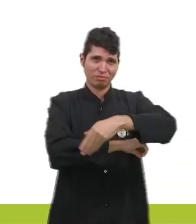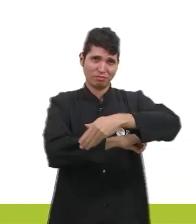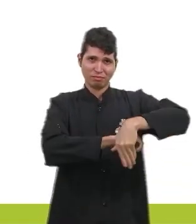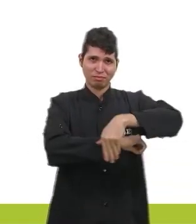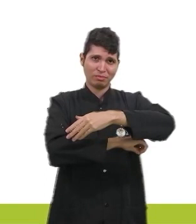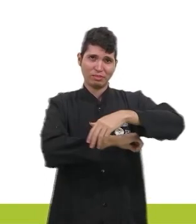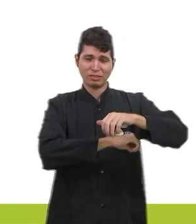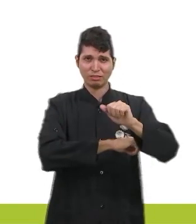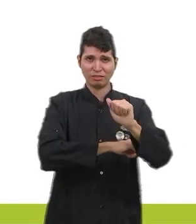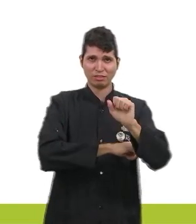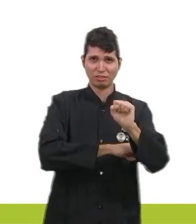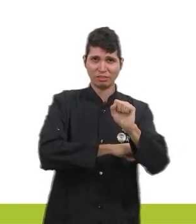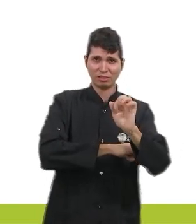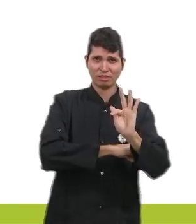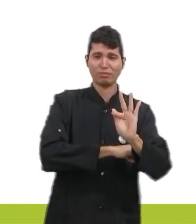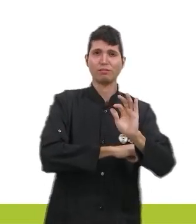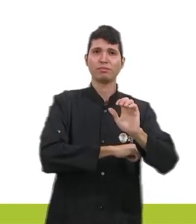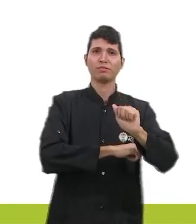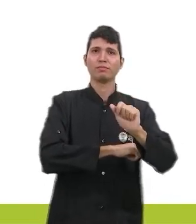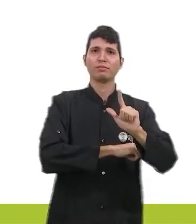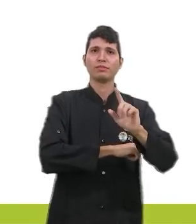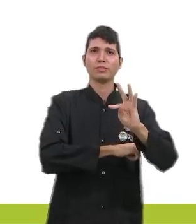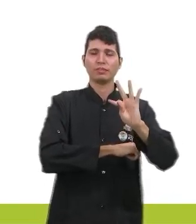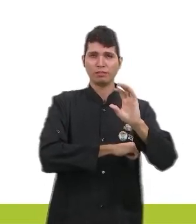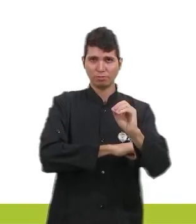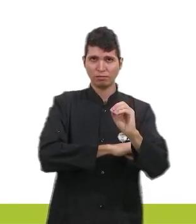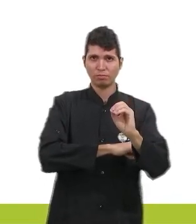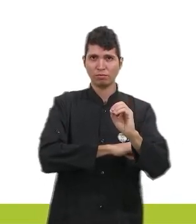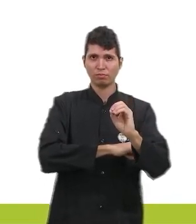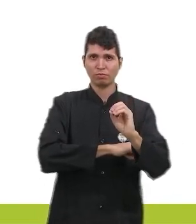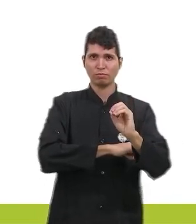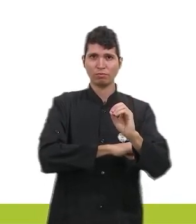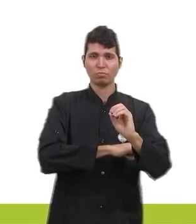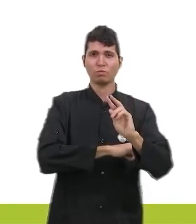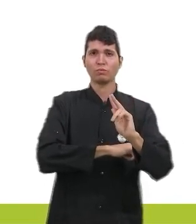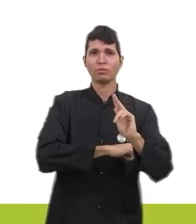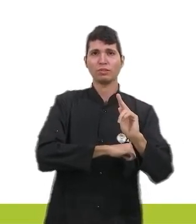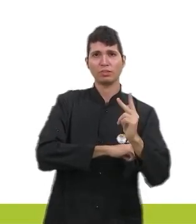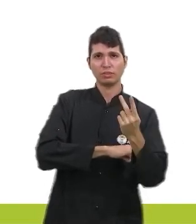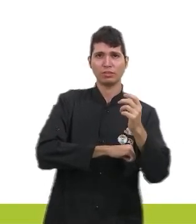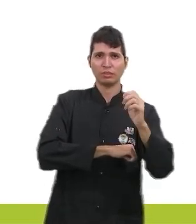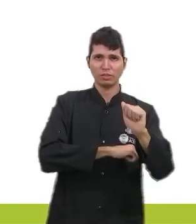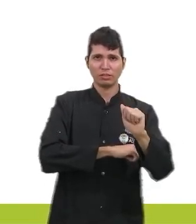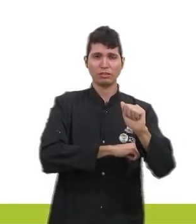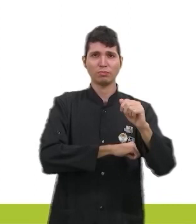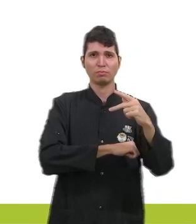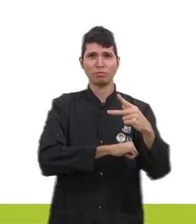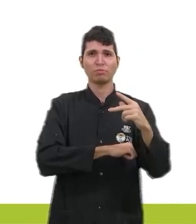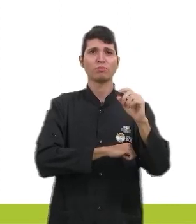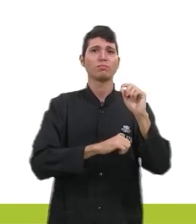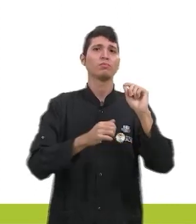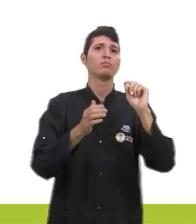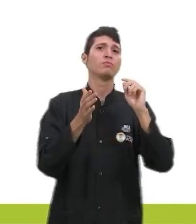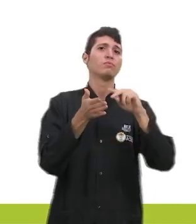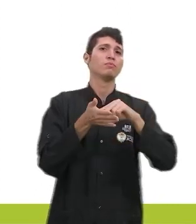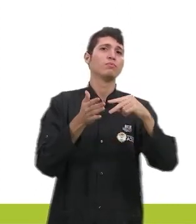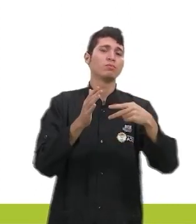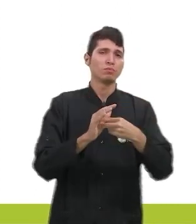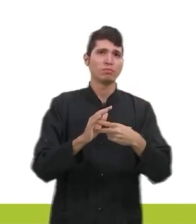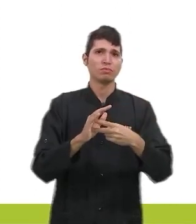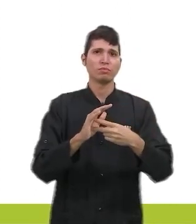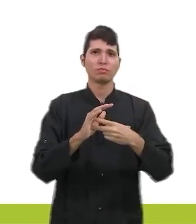de pavimentação são os que são chamados de HAP. O que significa?